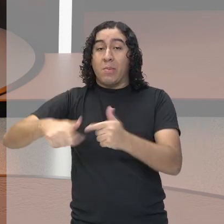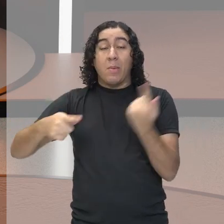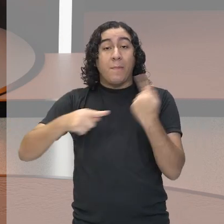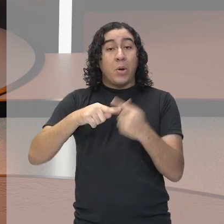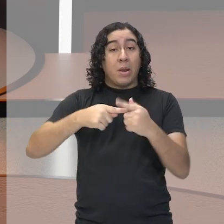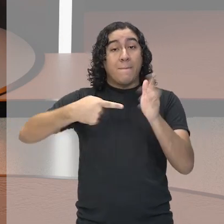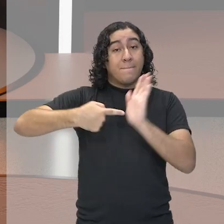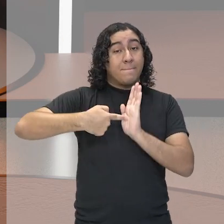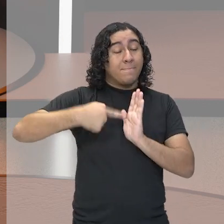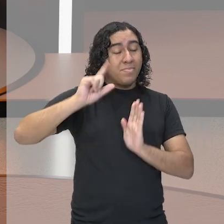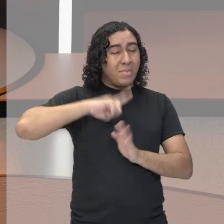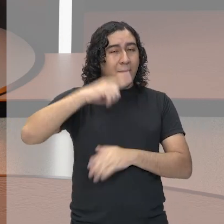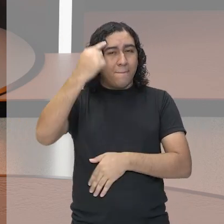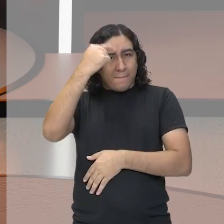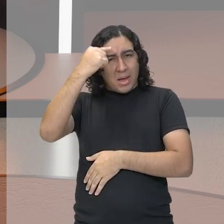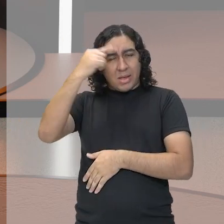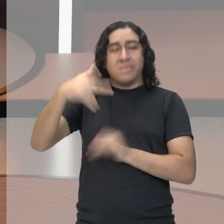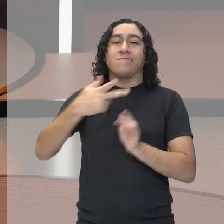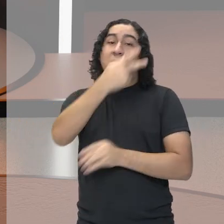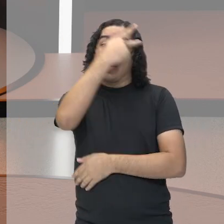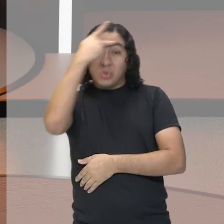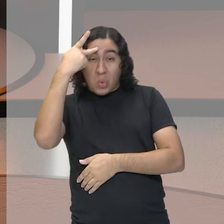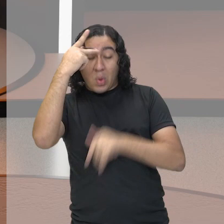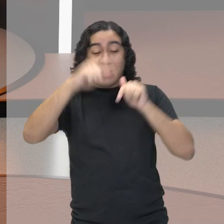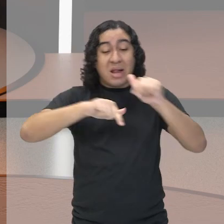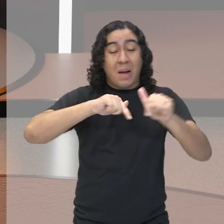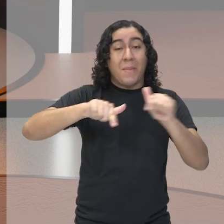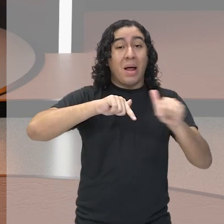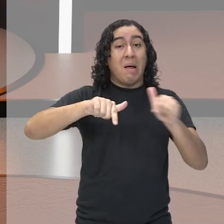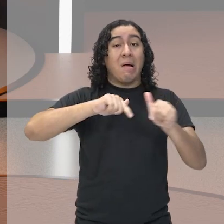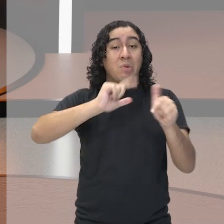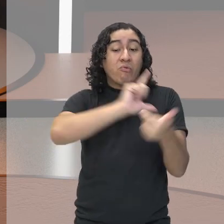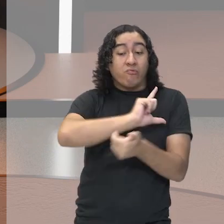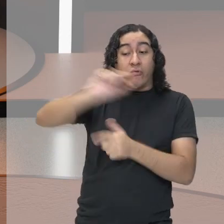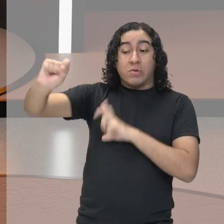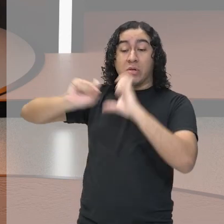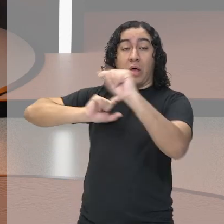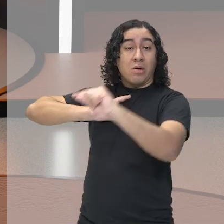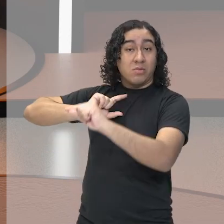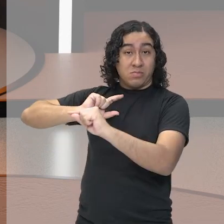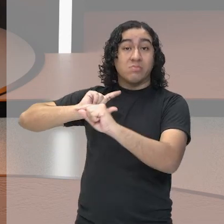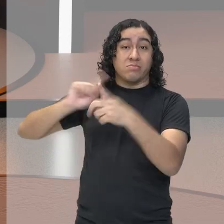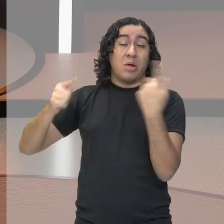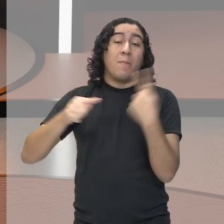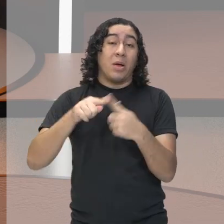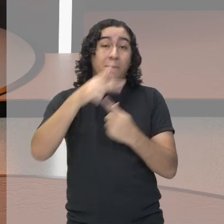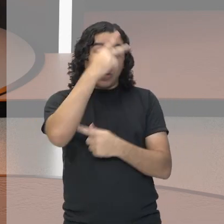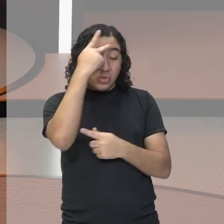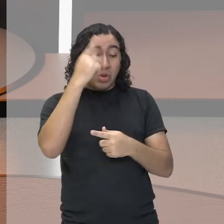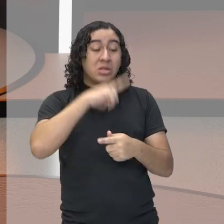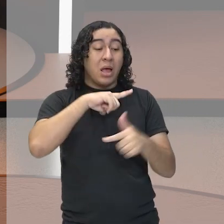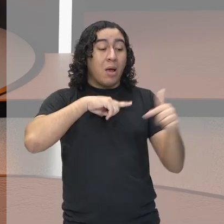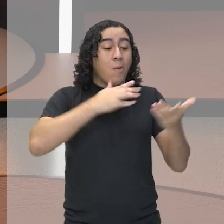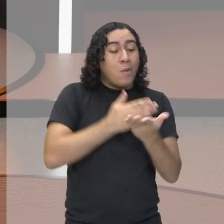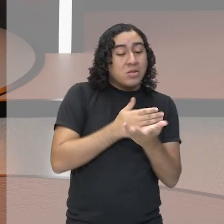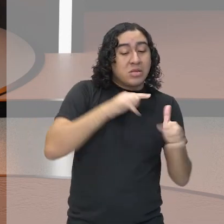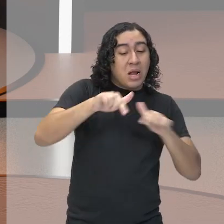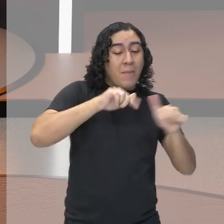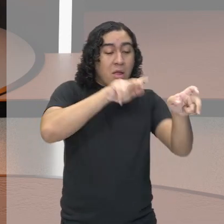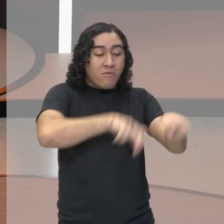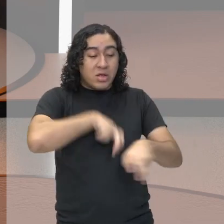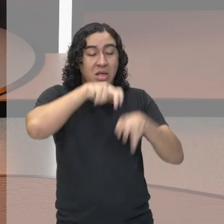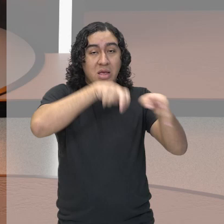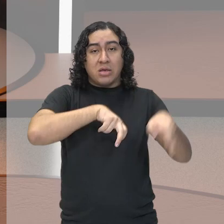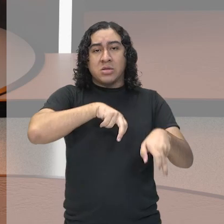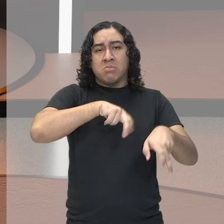as pessoas aí do trabalho. Muitas pessoas que trabalhavam aí nas fazendas, a partir do discurso de Conselheiro, eles vão